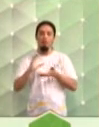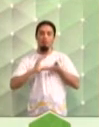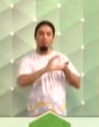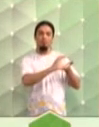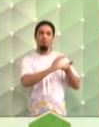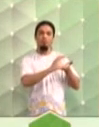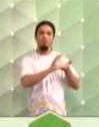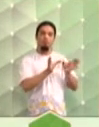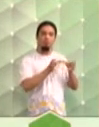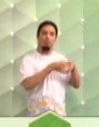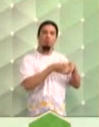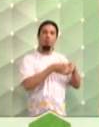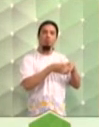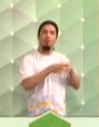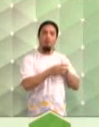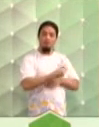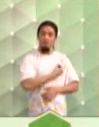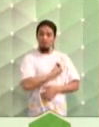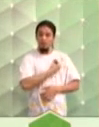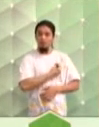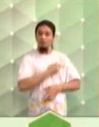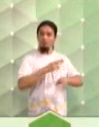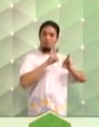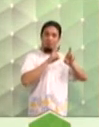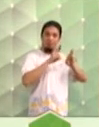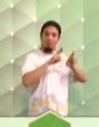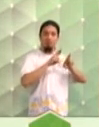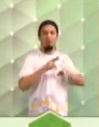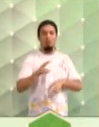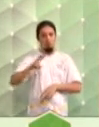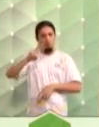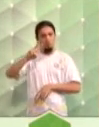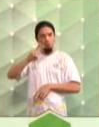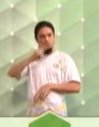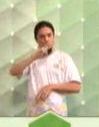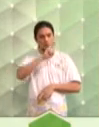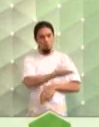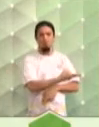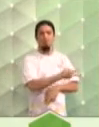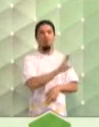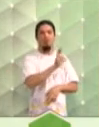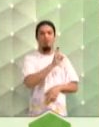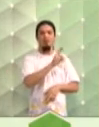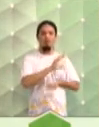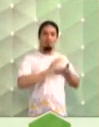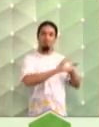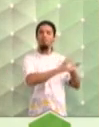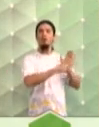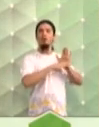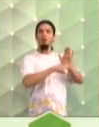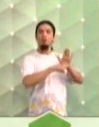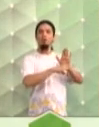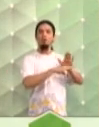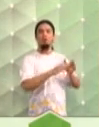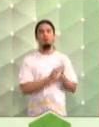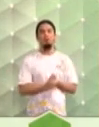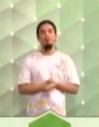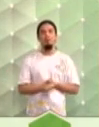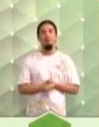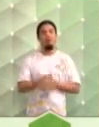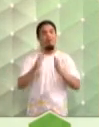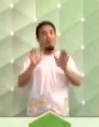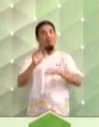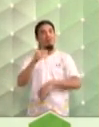Vida e Esperança. Ganhou 2 mil reais. Ganhou 2 mil reais do Movimento Comunitário Vida e Esperança. Francisca, 5 mil, viu,